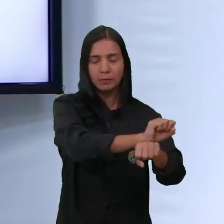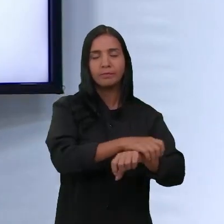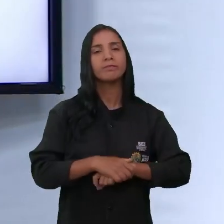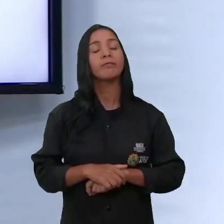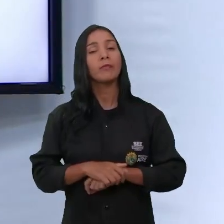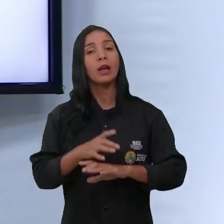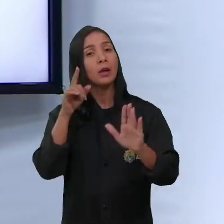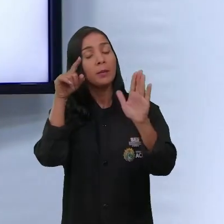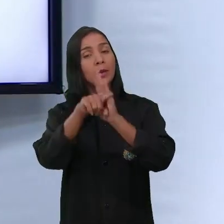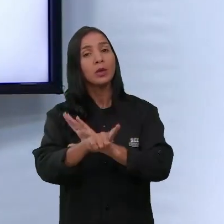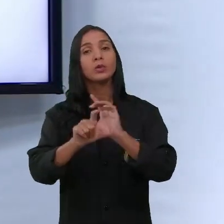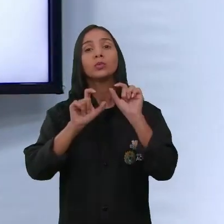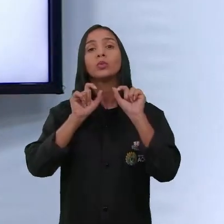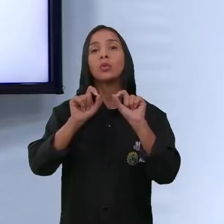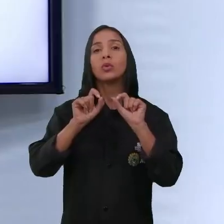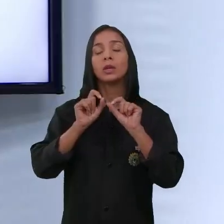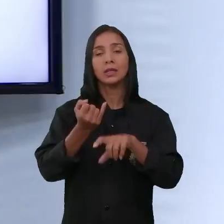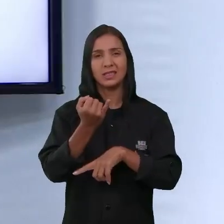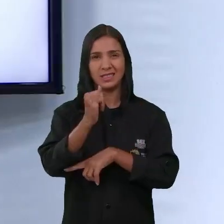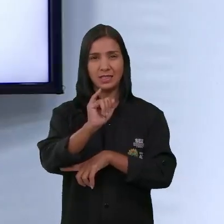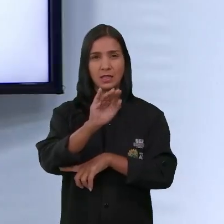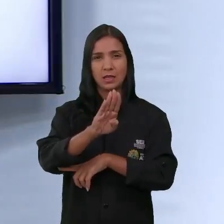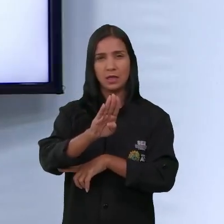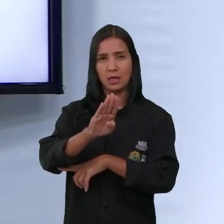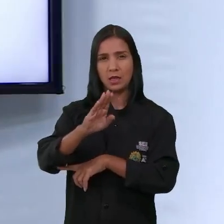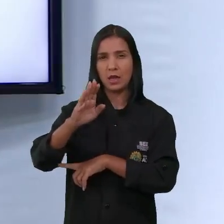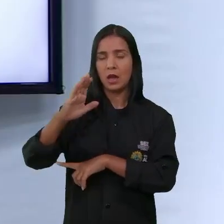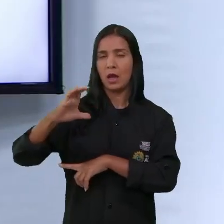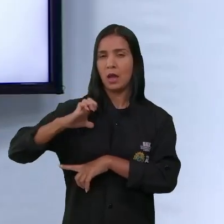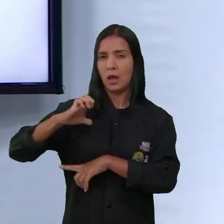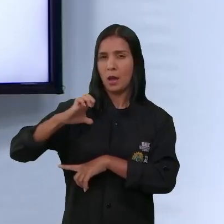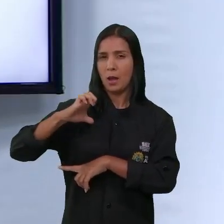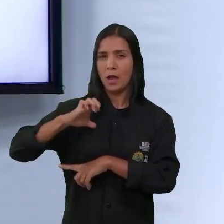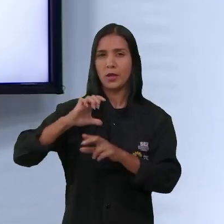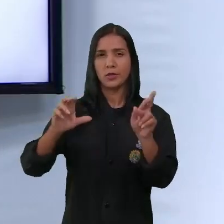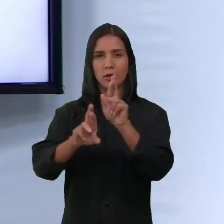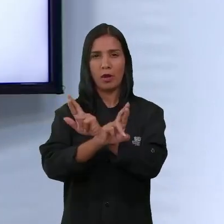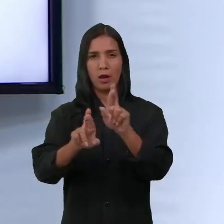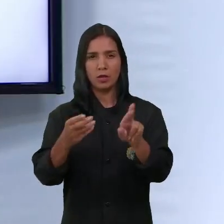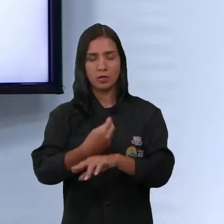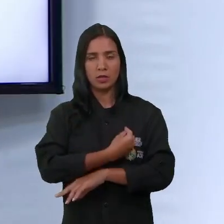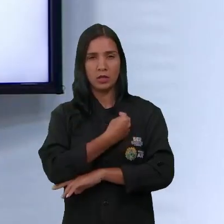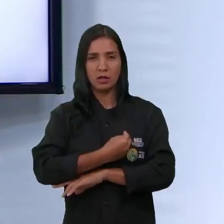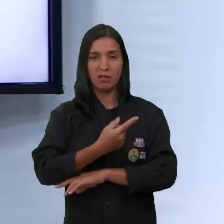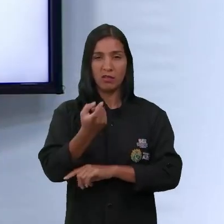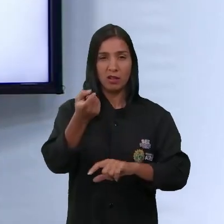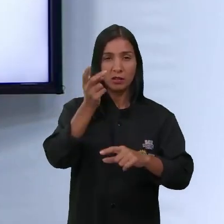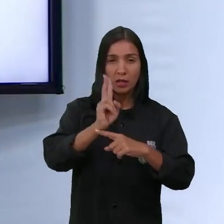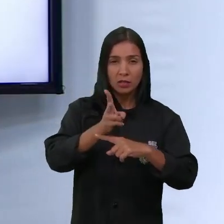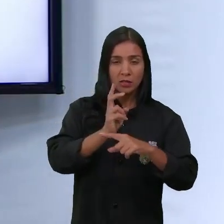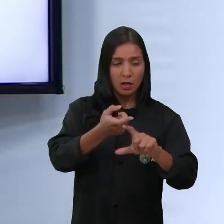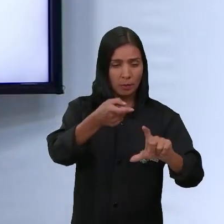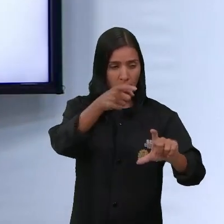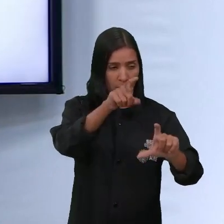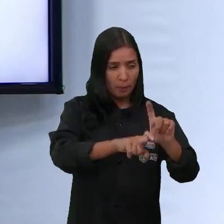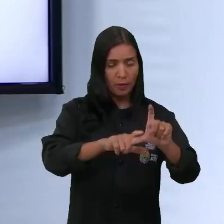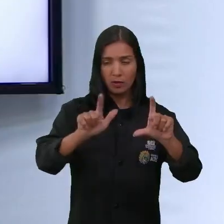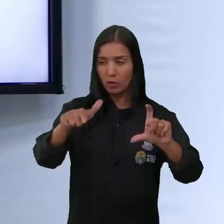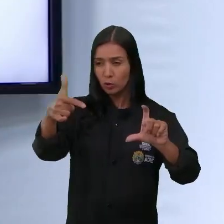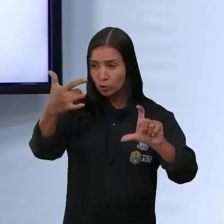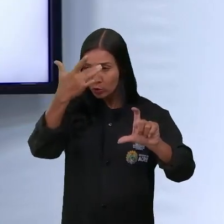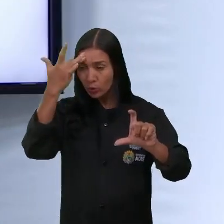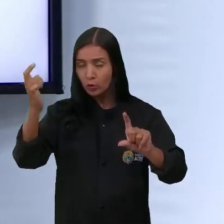que chega a essa dimensão de cuidados e de dependência em relação a uma